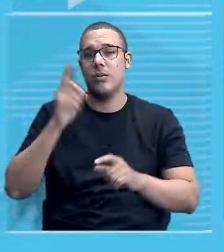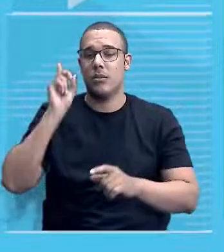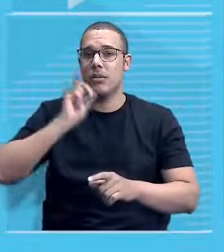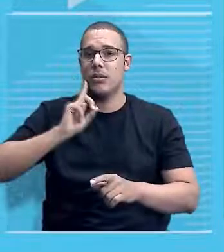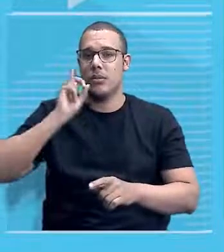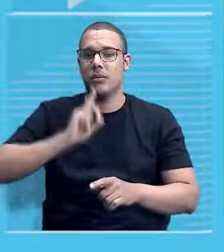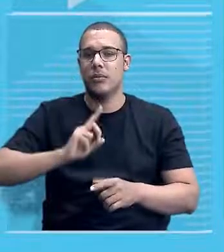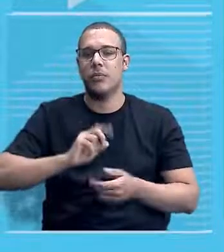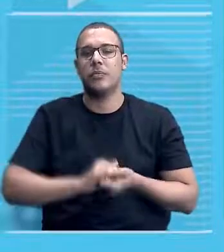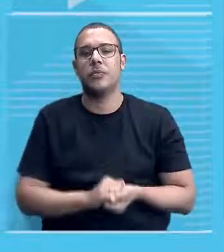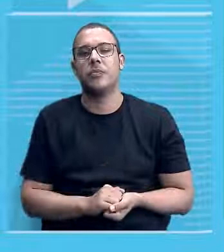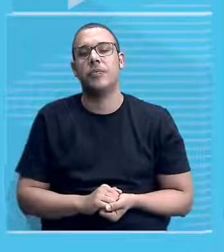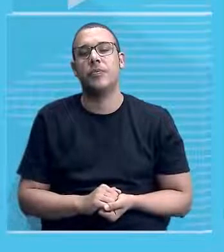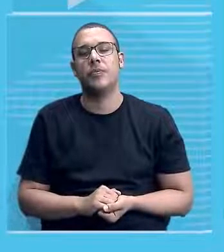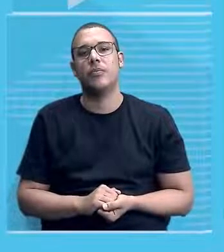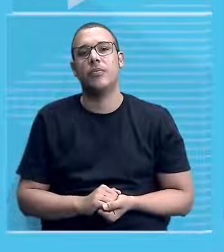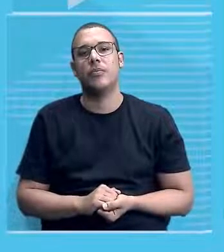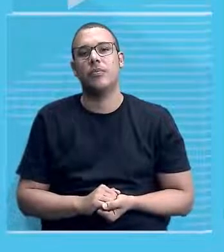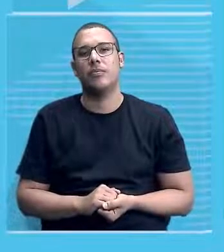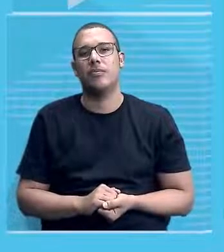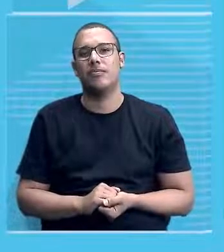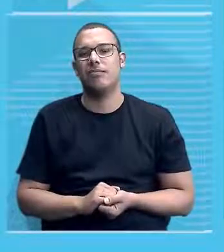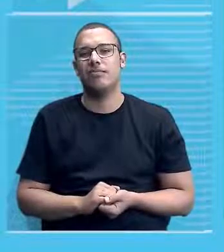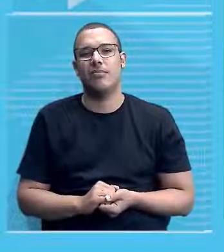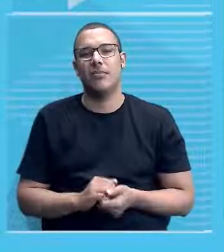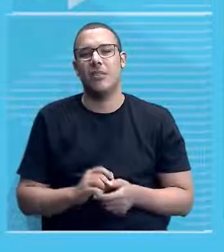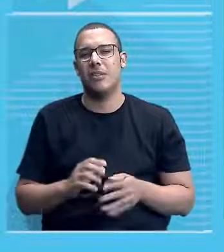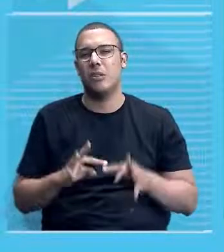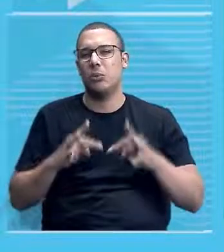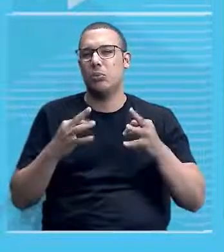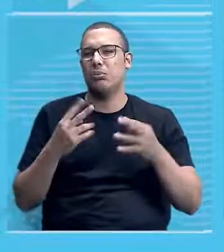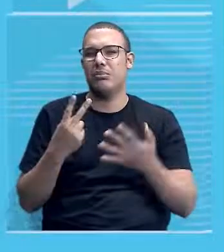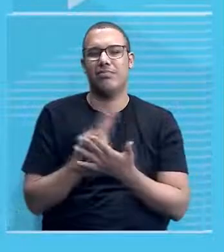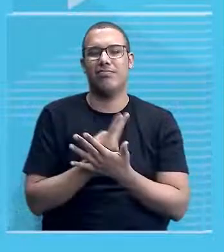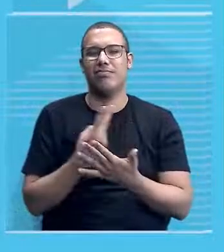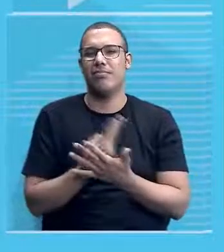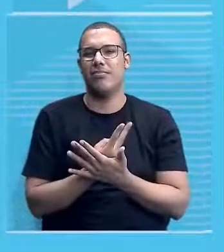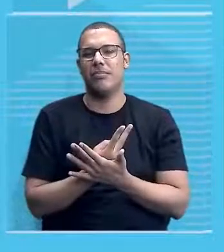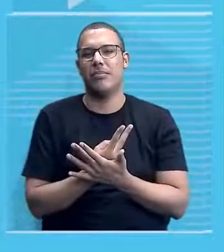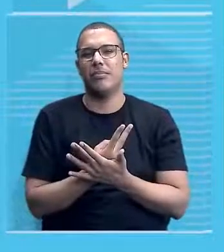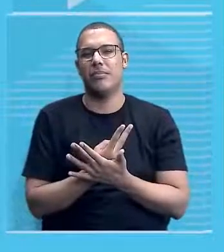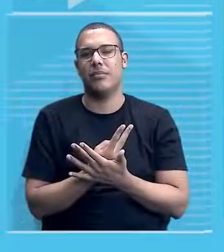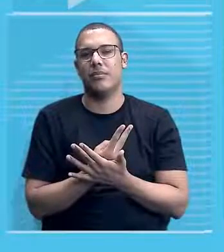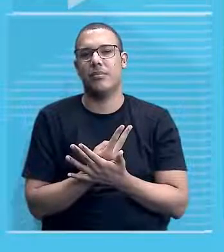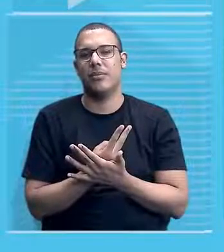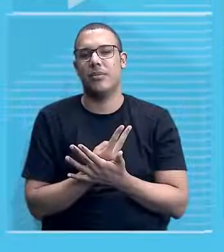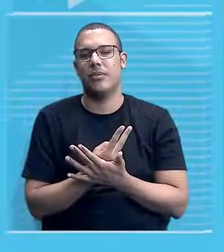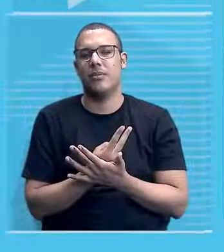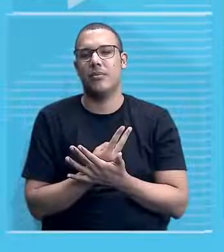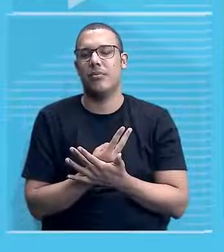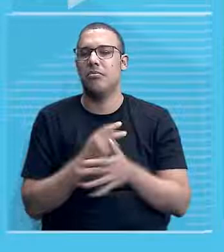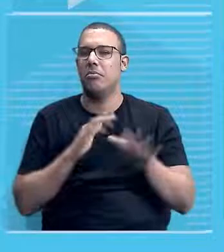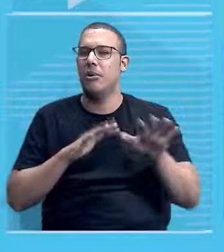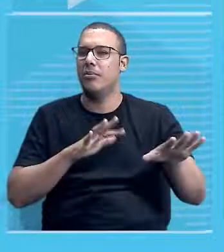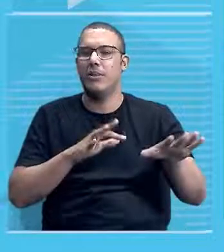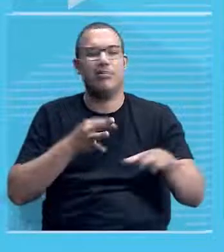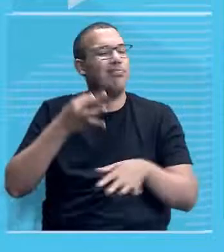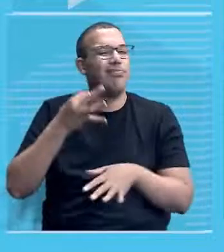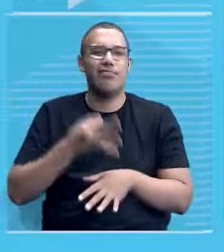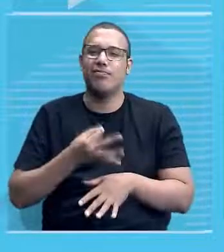deu tudo errado né Foi tudo desencontrado o movimento já nasceu fracassado